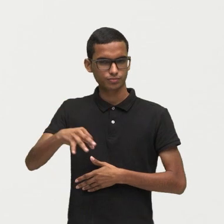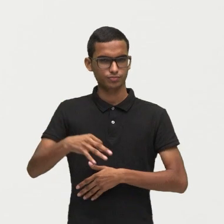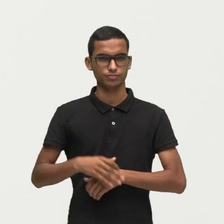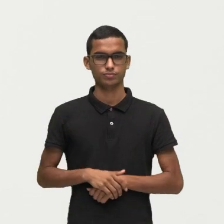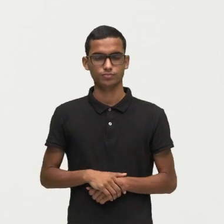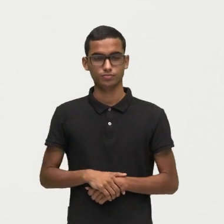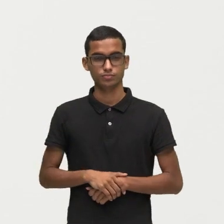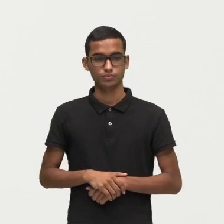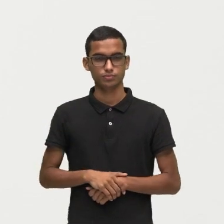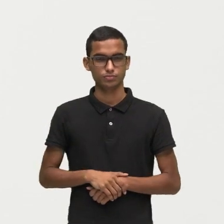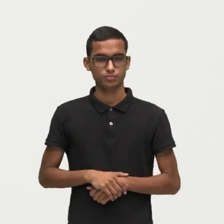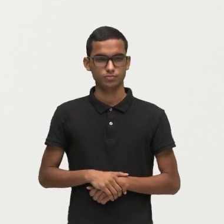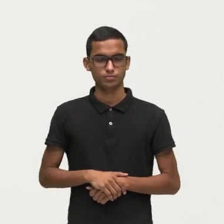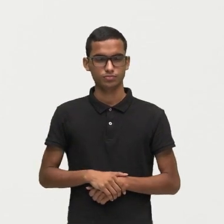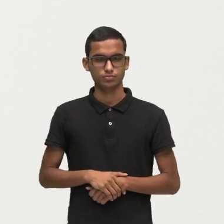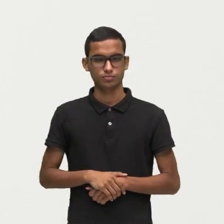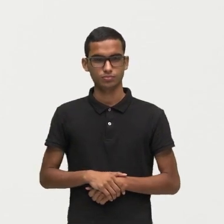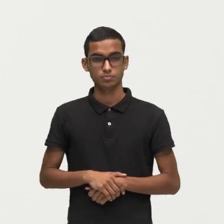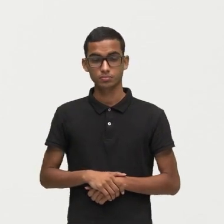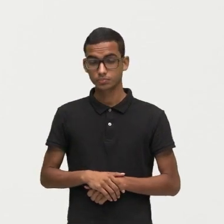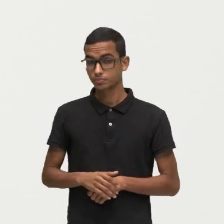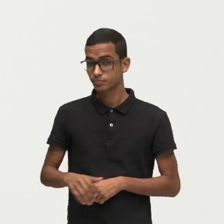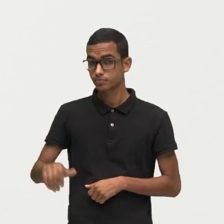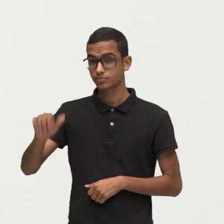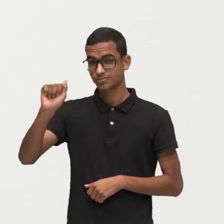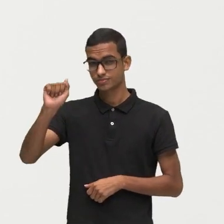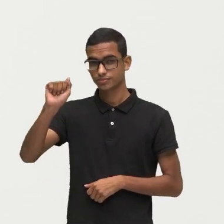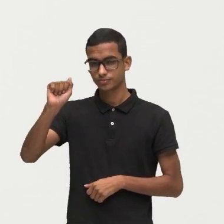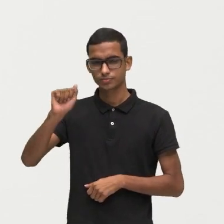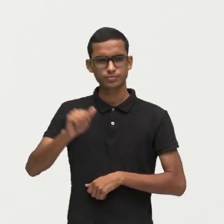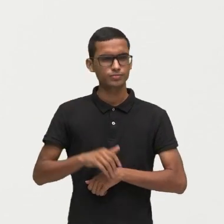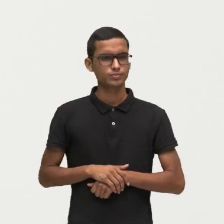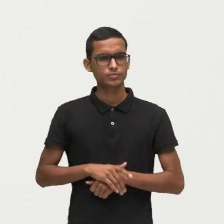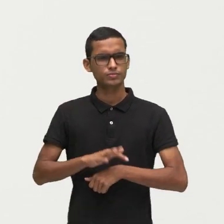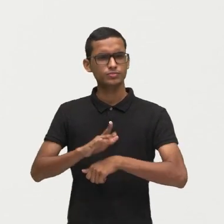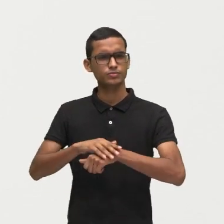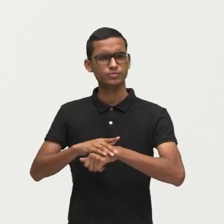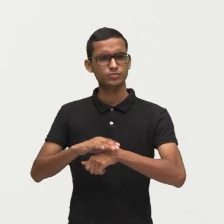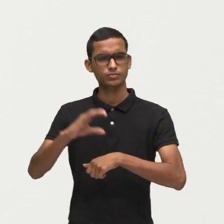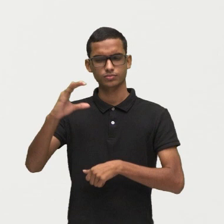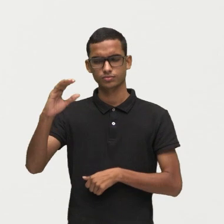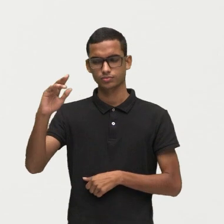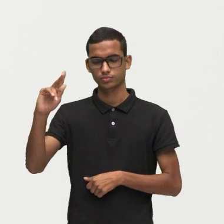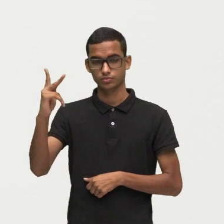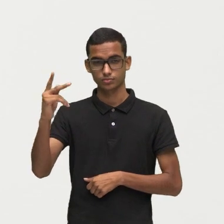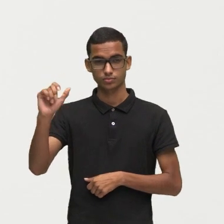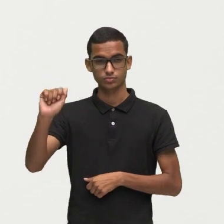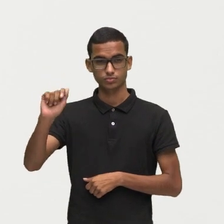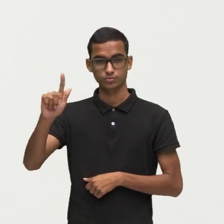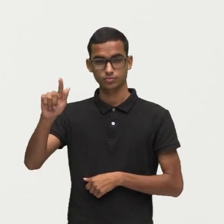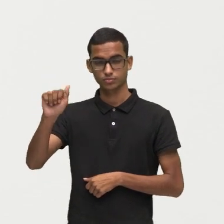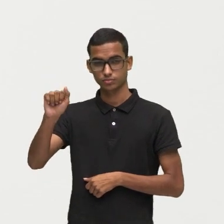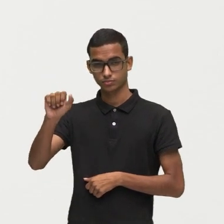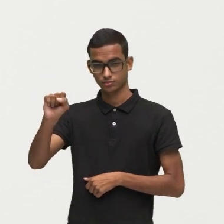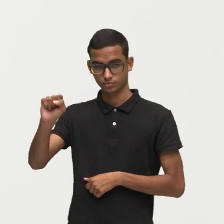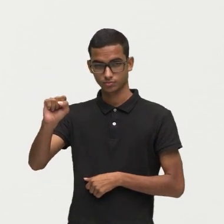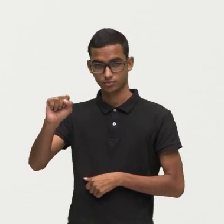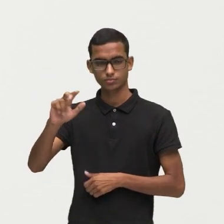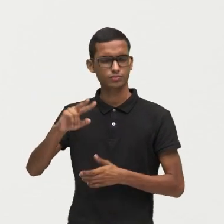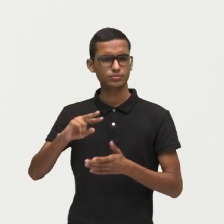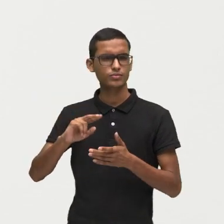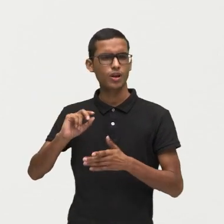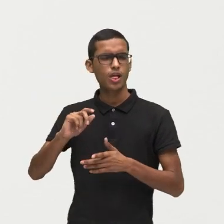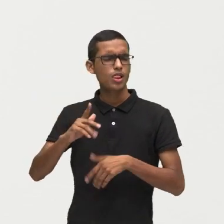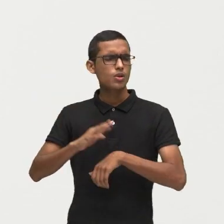A primeira alternativa A, ela fala para mim aqui da doença de Chagas. O que é a doença de Chagas? É a doença causada